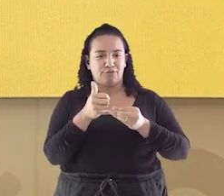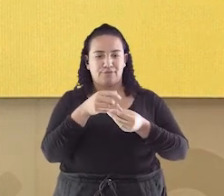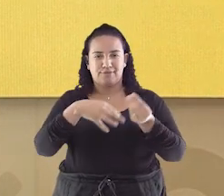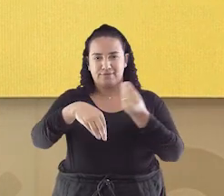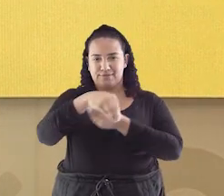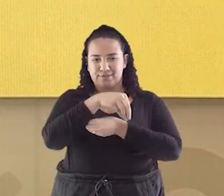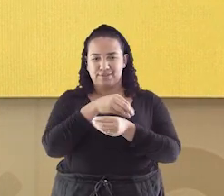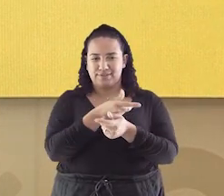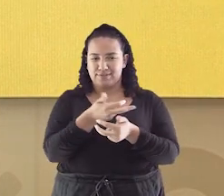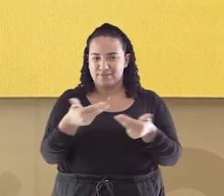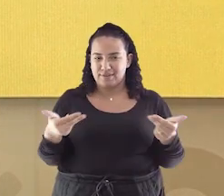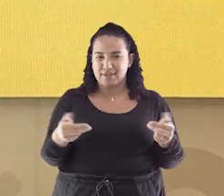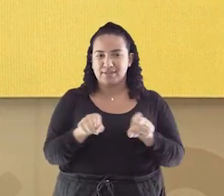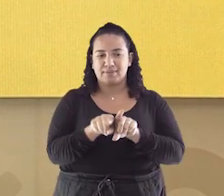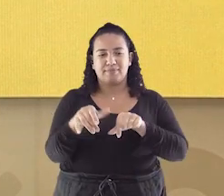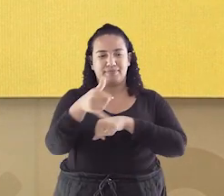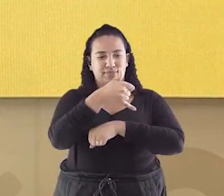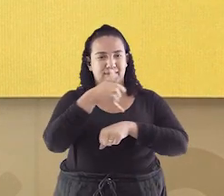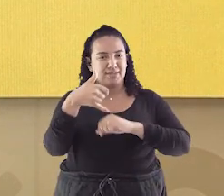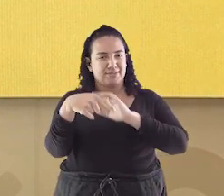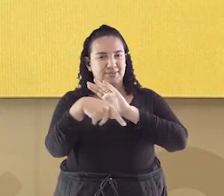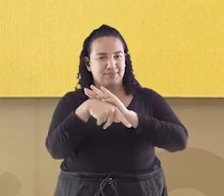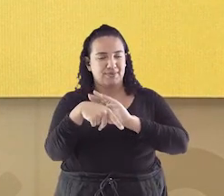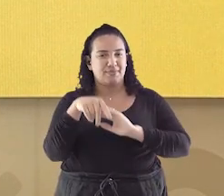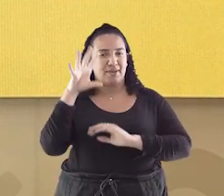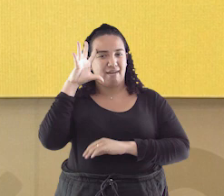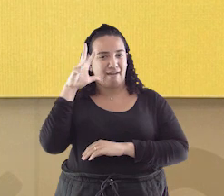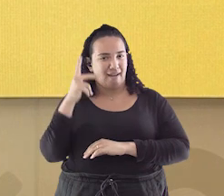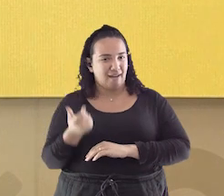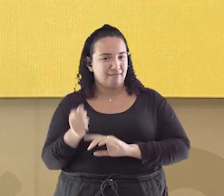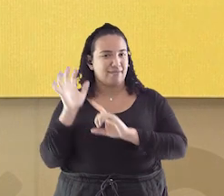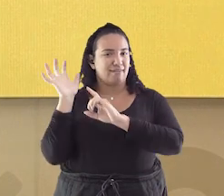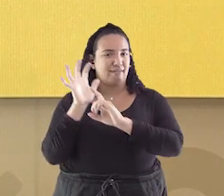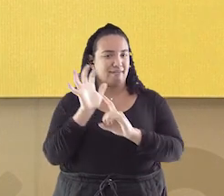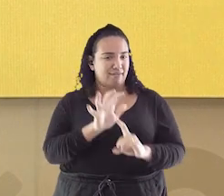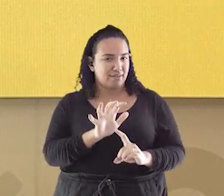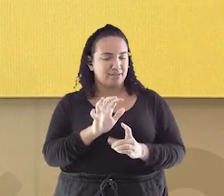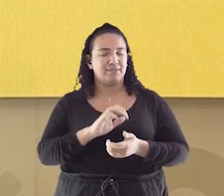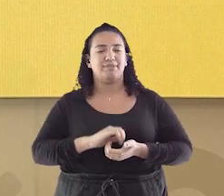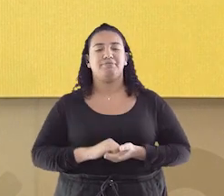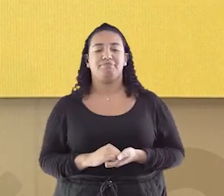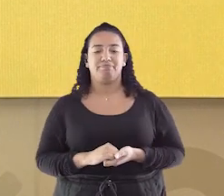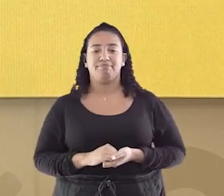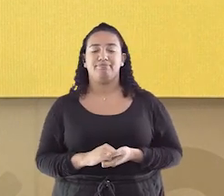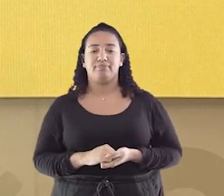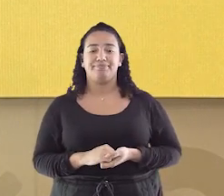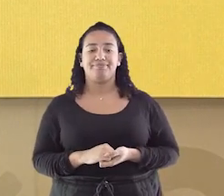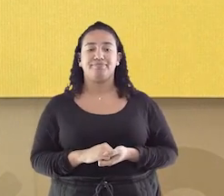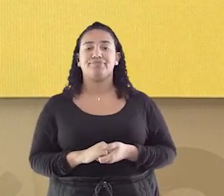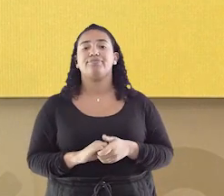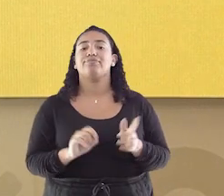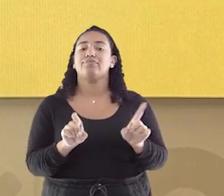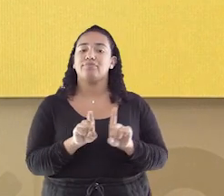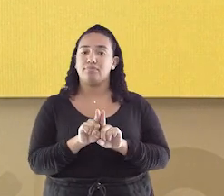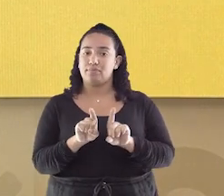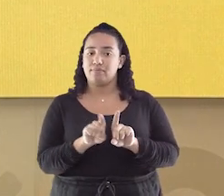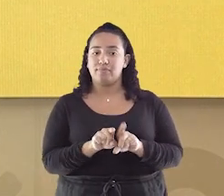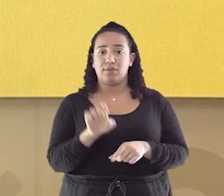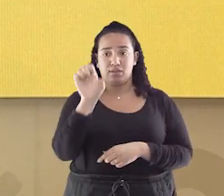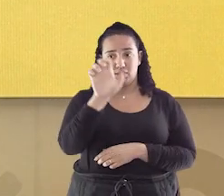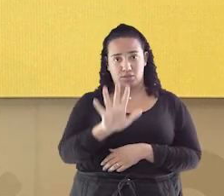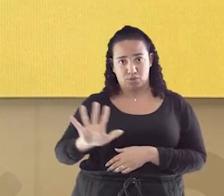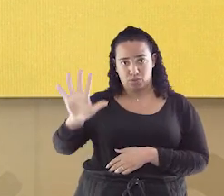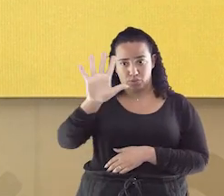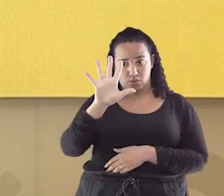dendê têm origens de países africanos, como Guiné, Nigéria e Angola. E, obviamente, essas